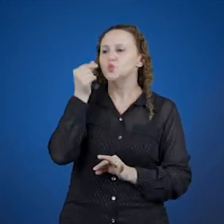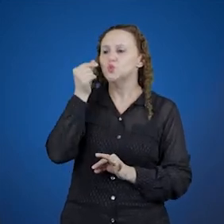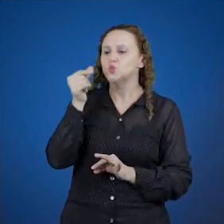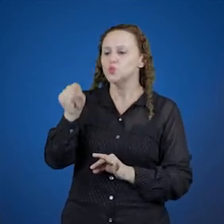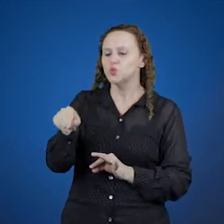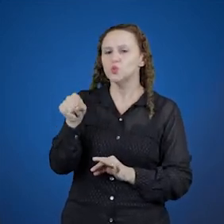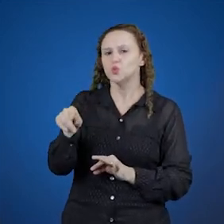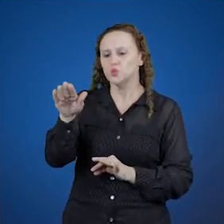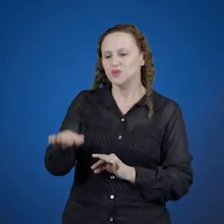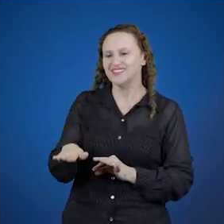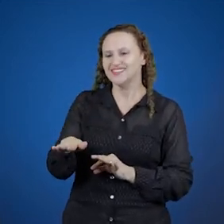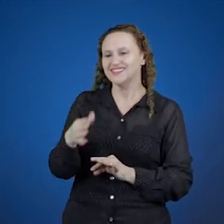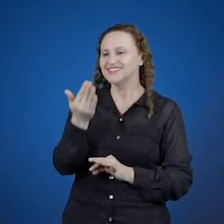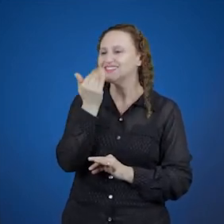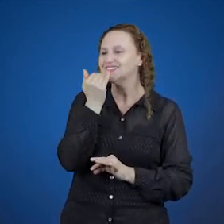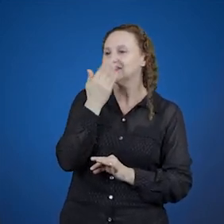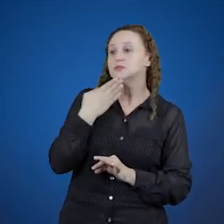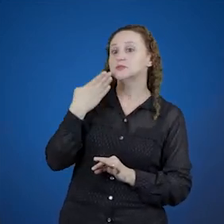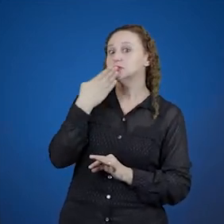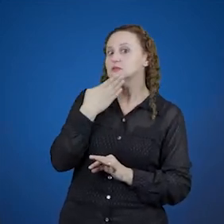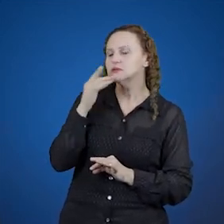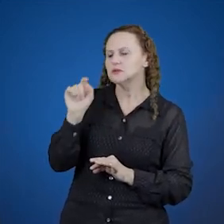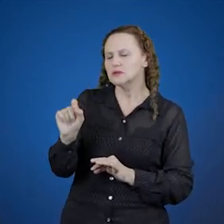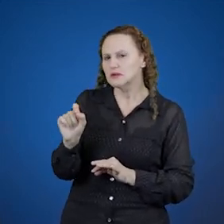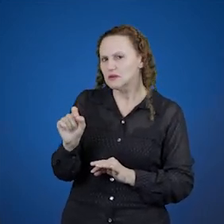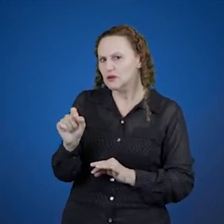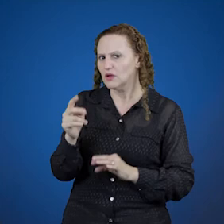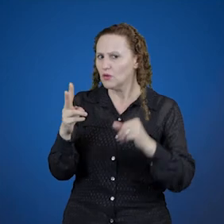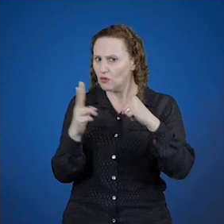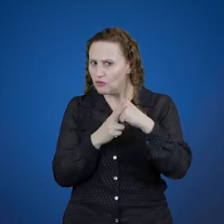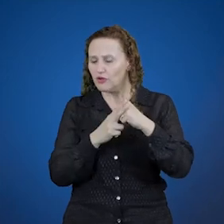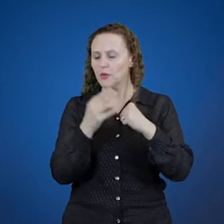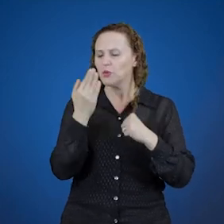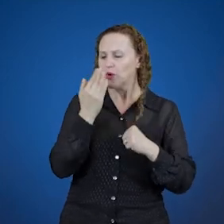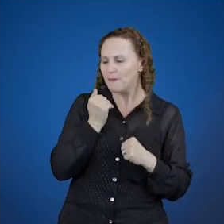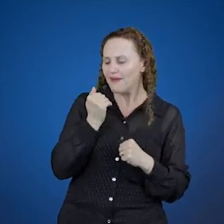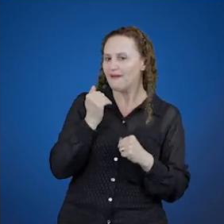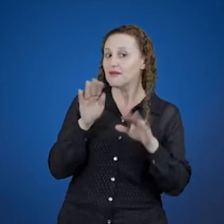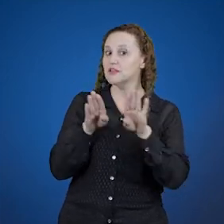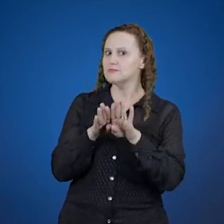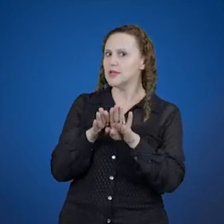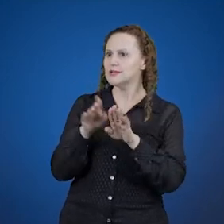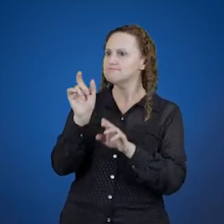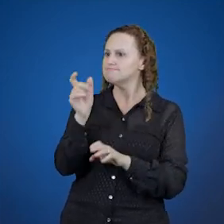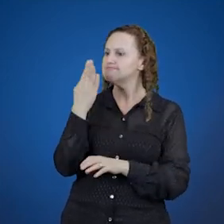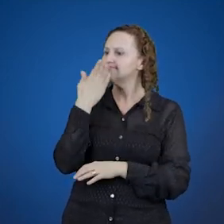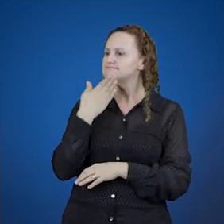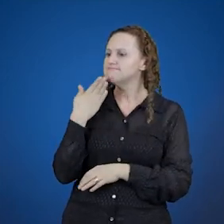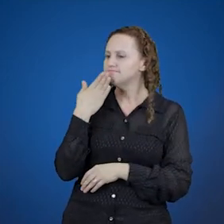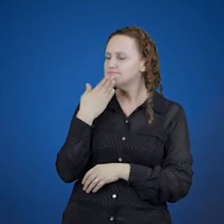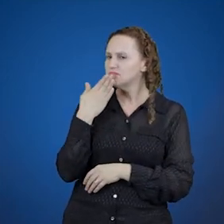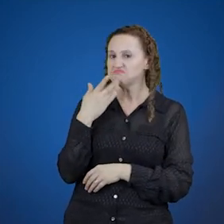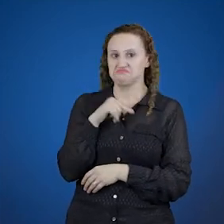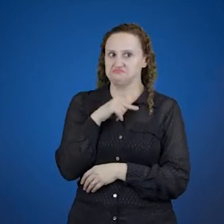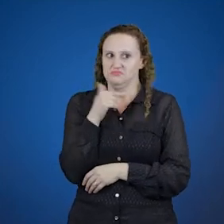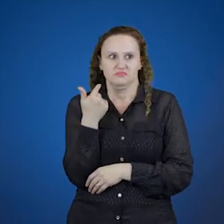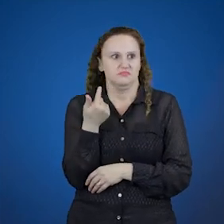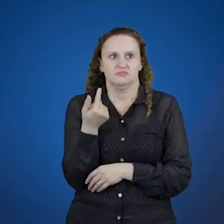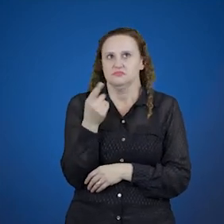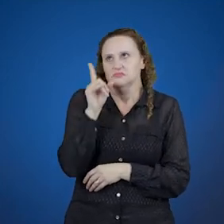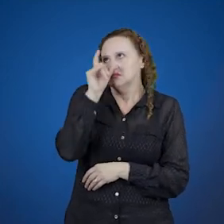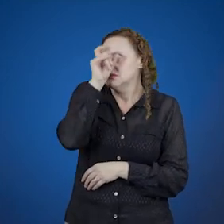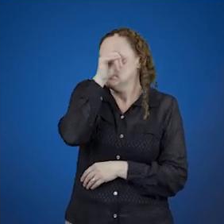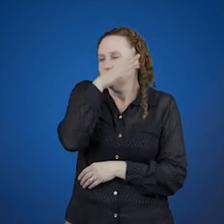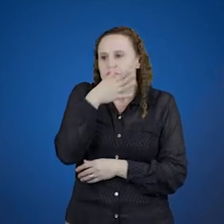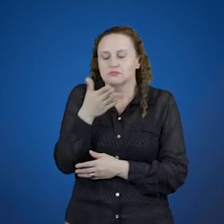um menino comeu o que o doce Observe que que entre o verbo comer doce não